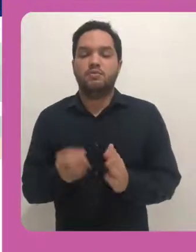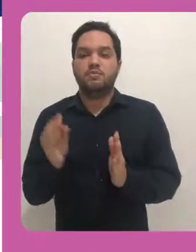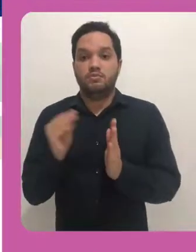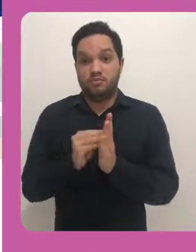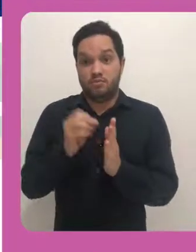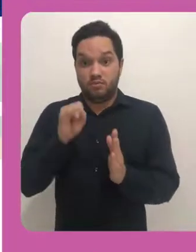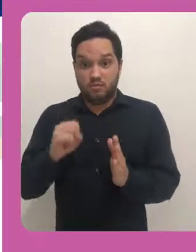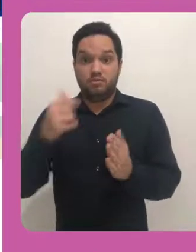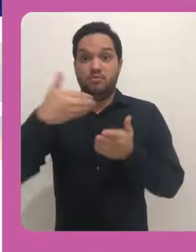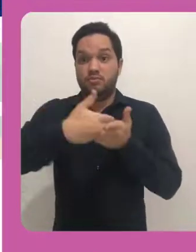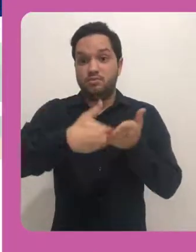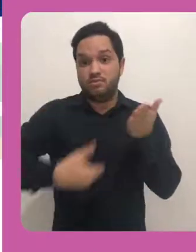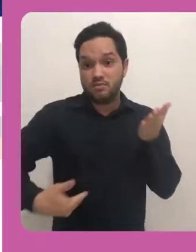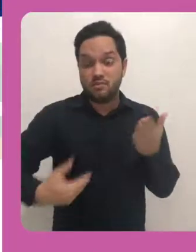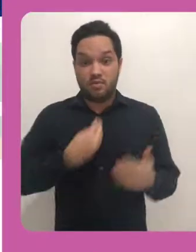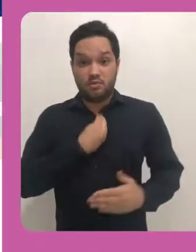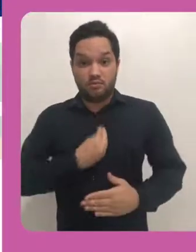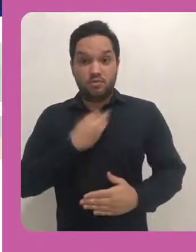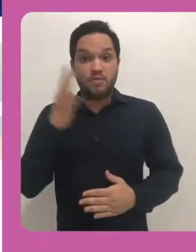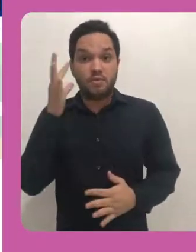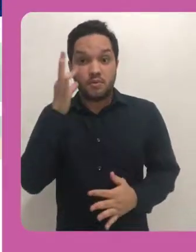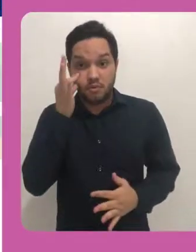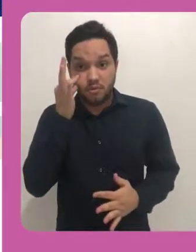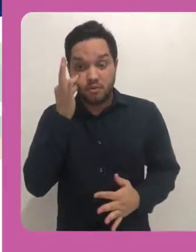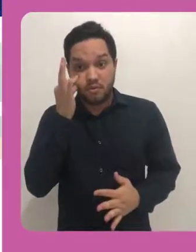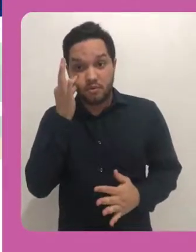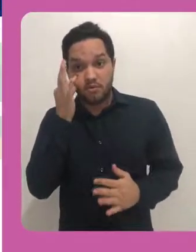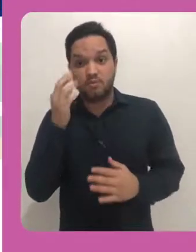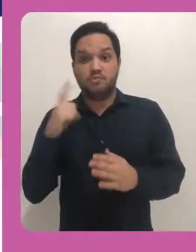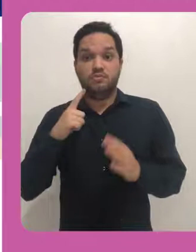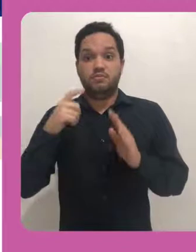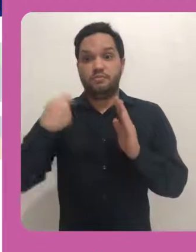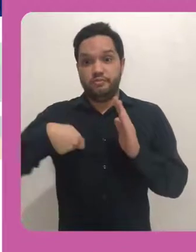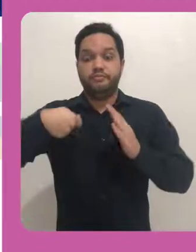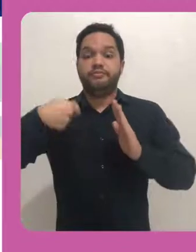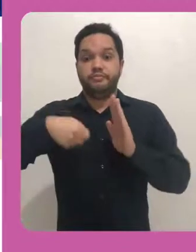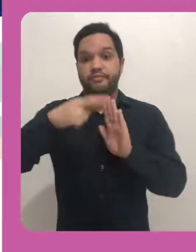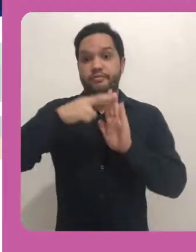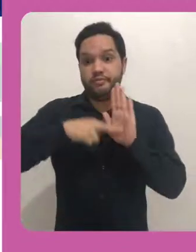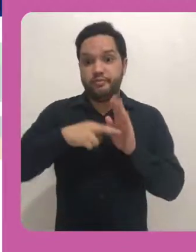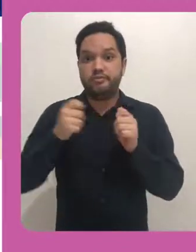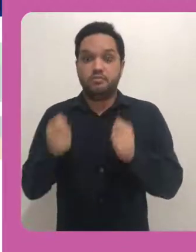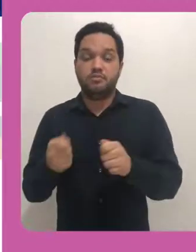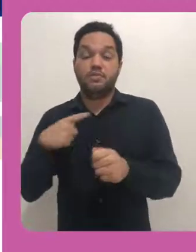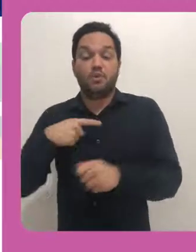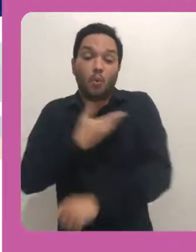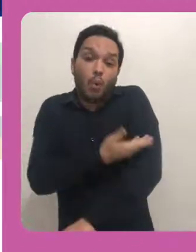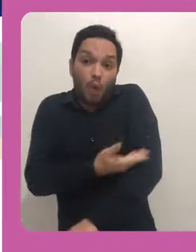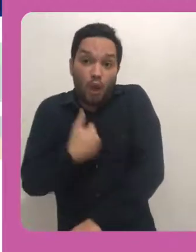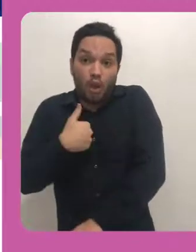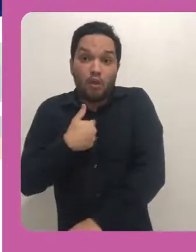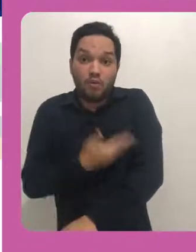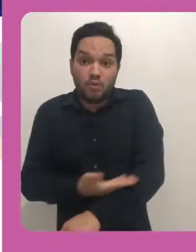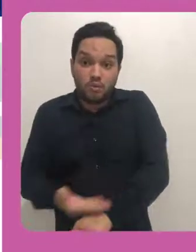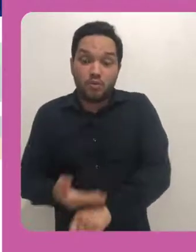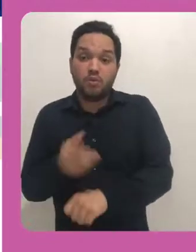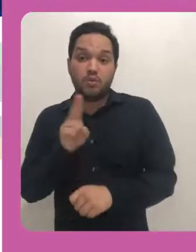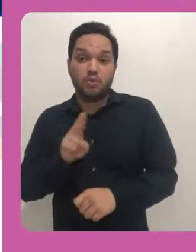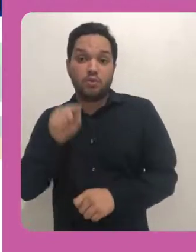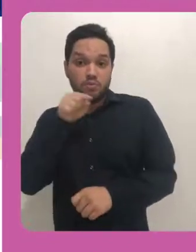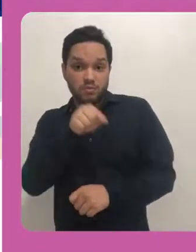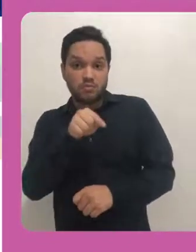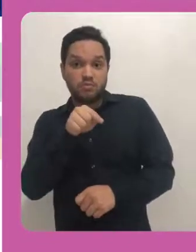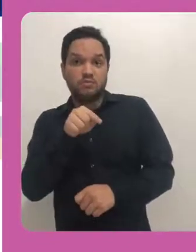um item de nota. Se for uma prova presencial, por exemplo, a entrega de um relatório que tem uma data, eu costumo usar